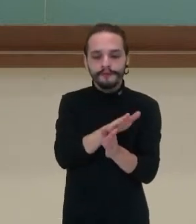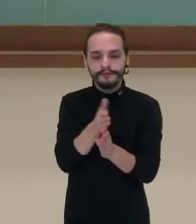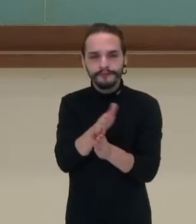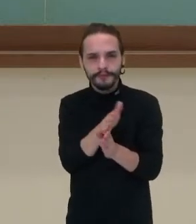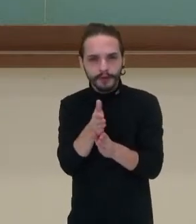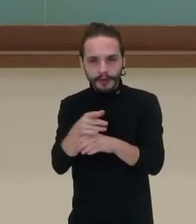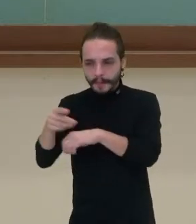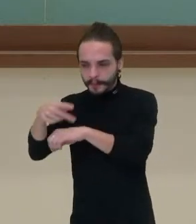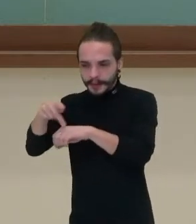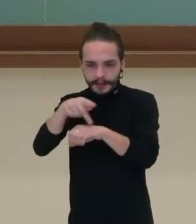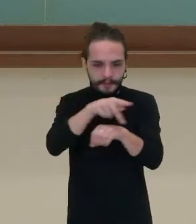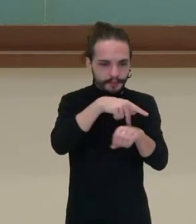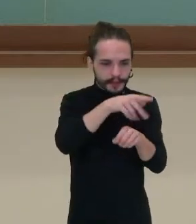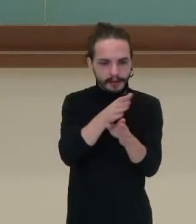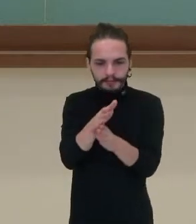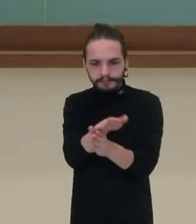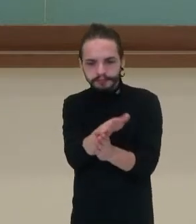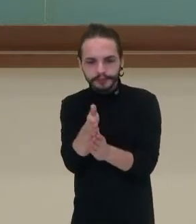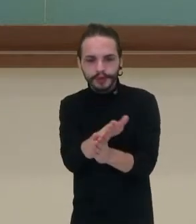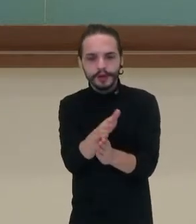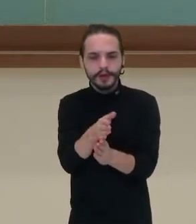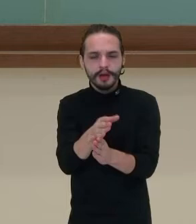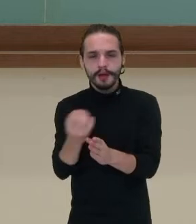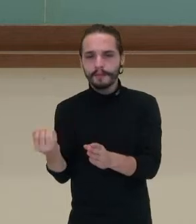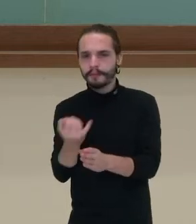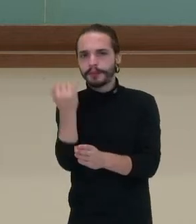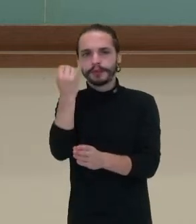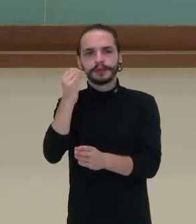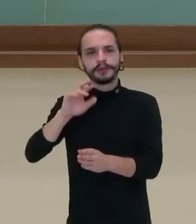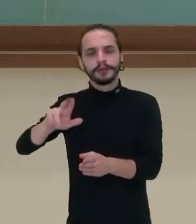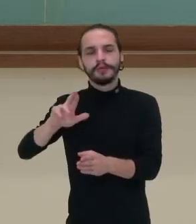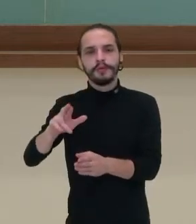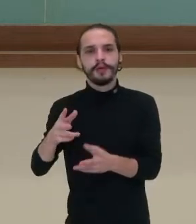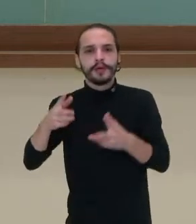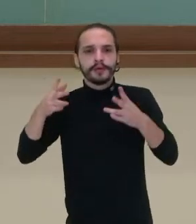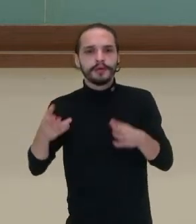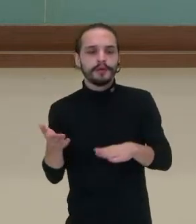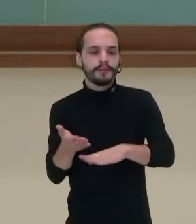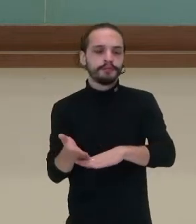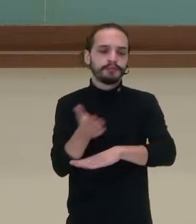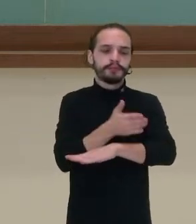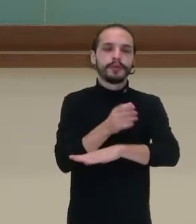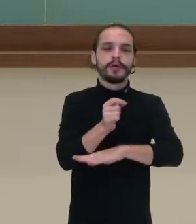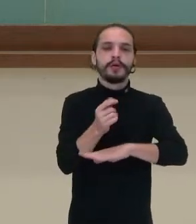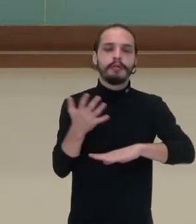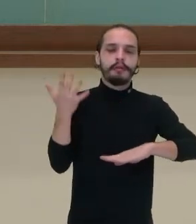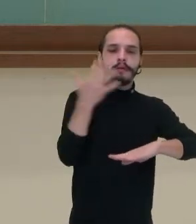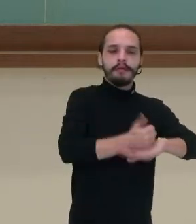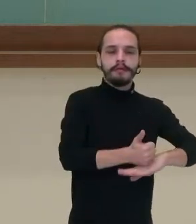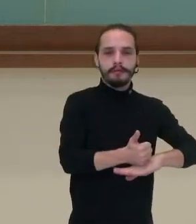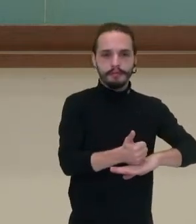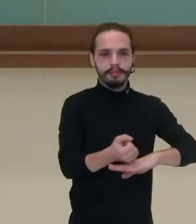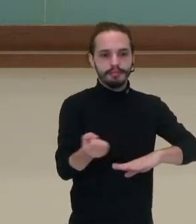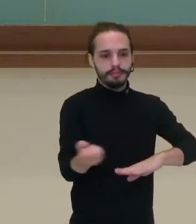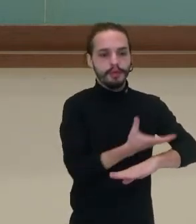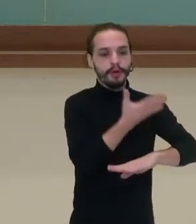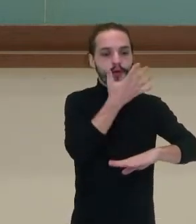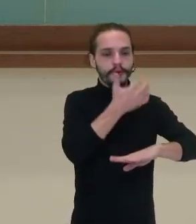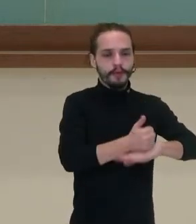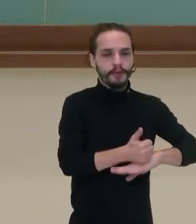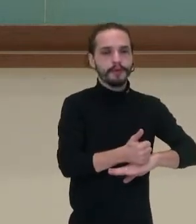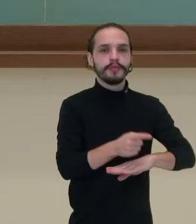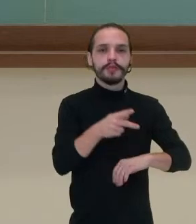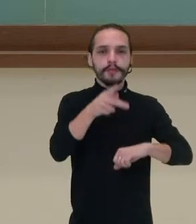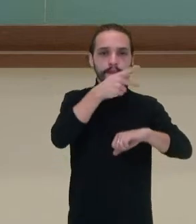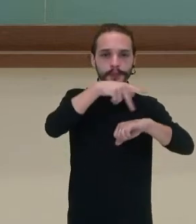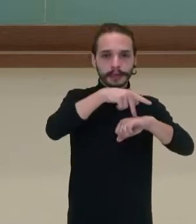quanto antigamente, né, como por exemplo na época do neocolonialismo, em que países europeus dividiram o continente